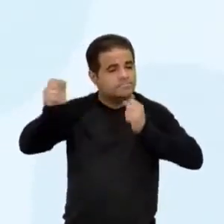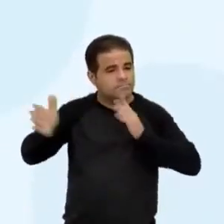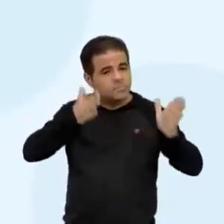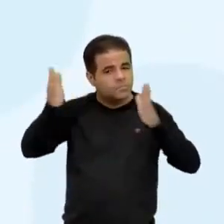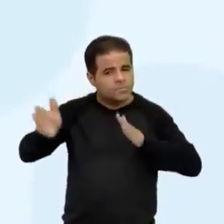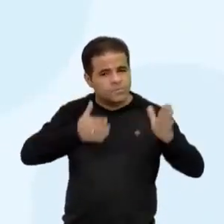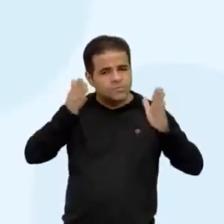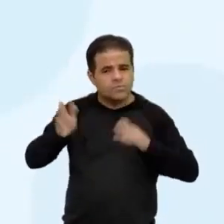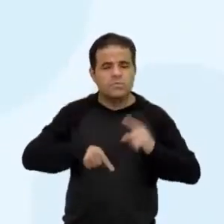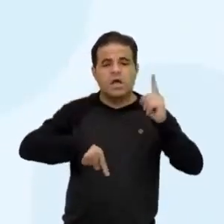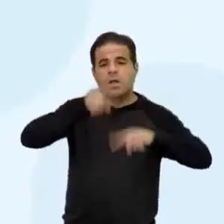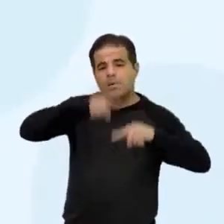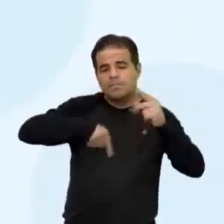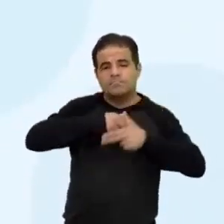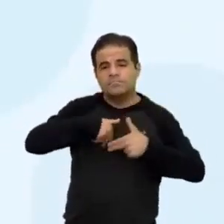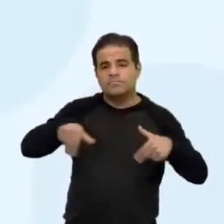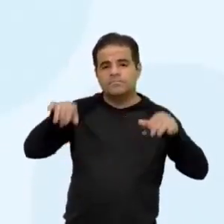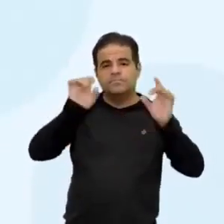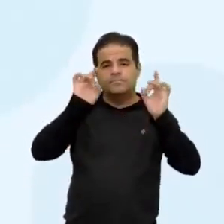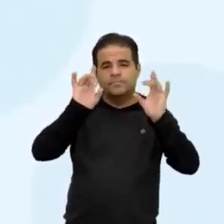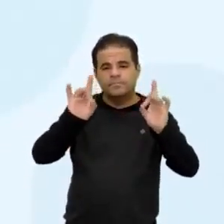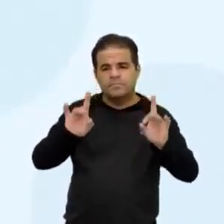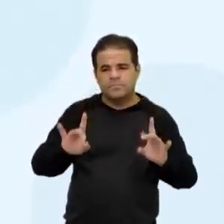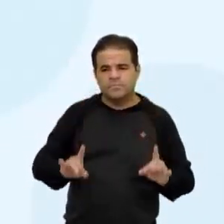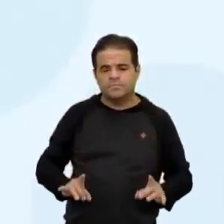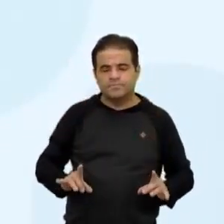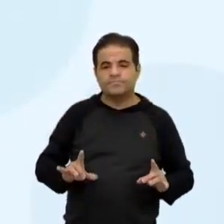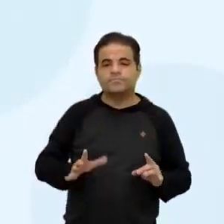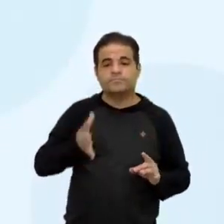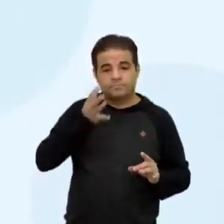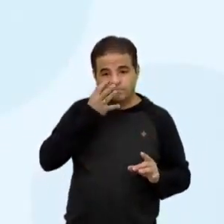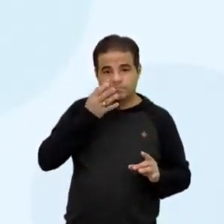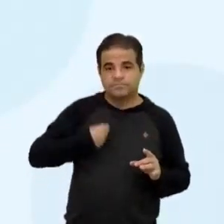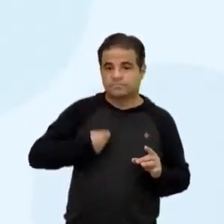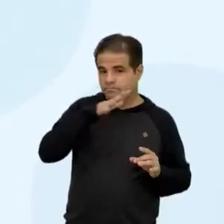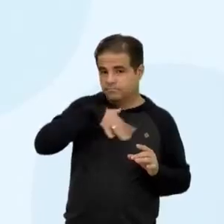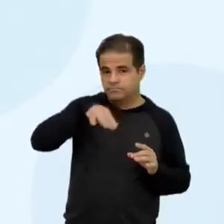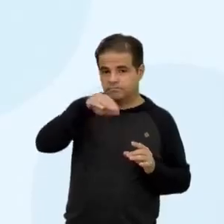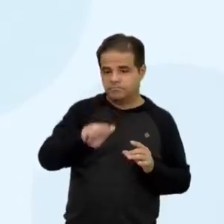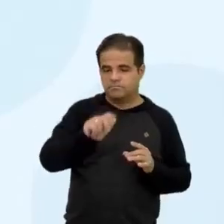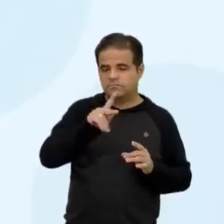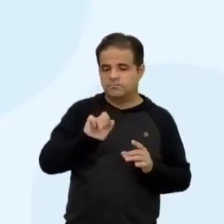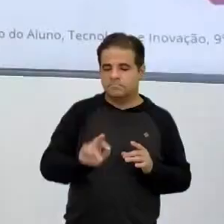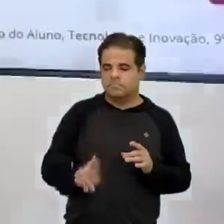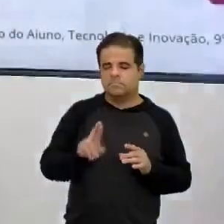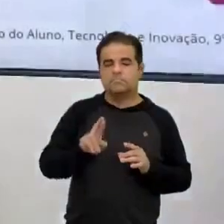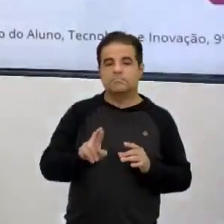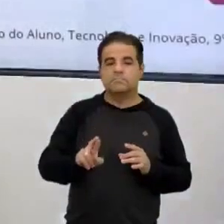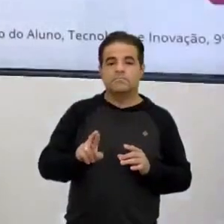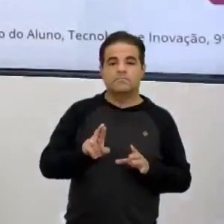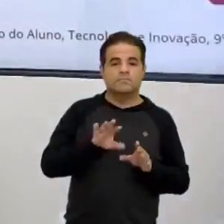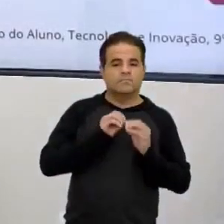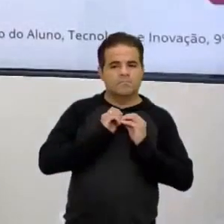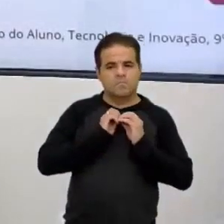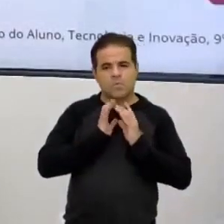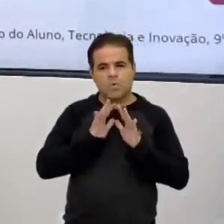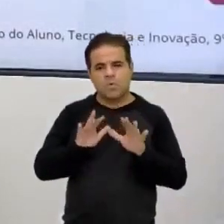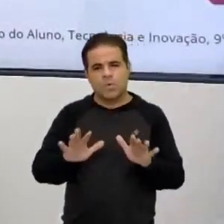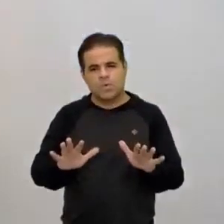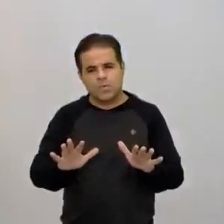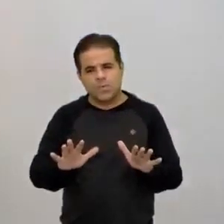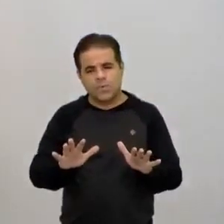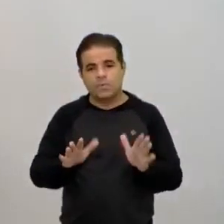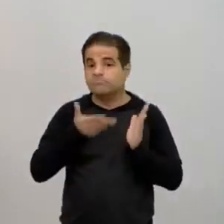por intermédio de equipamentos e recursos existentes no espaço maker. Por que maker? Porque estamos makerizando coisa que estamos